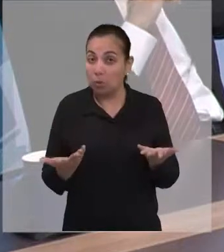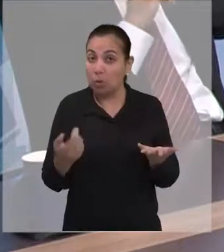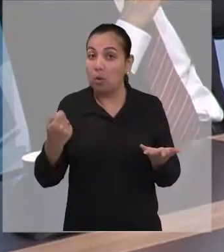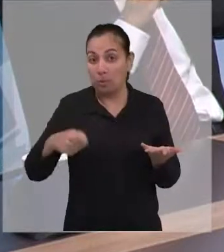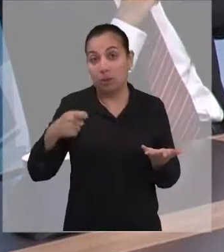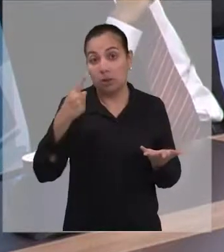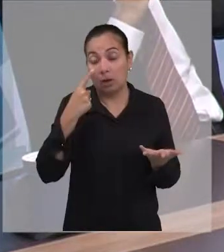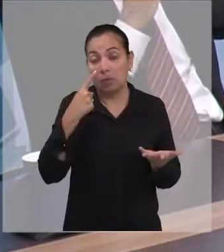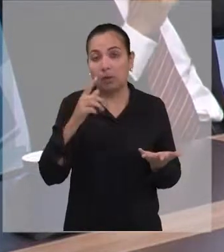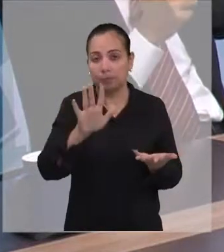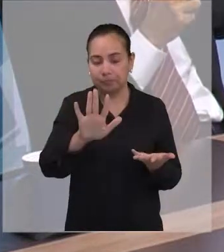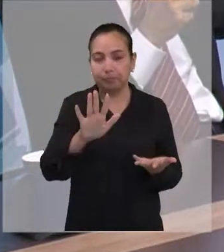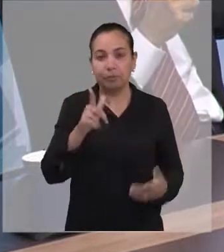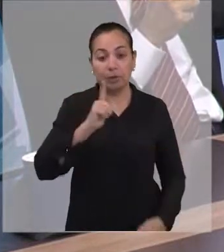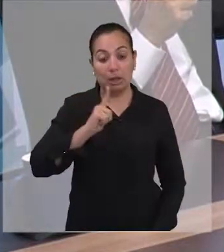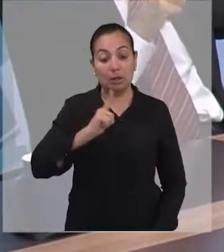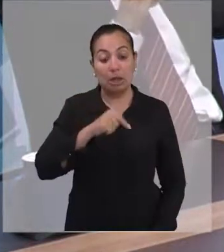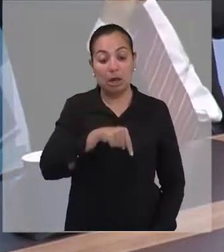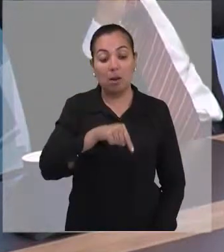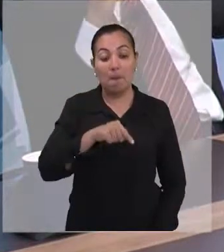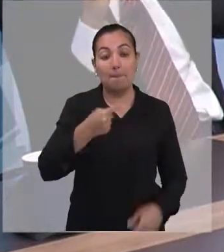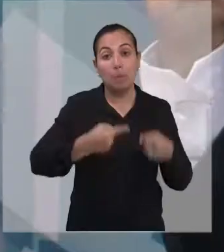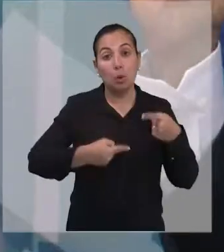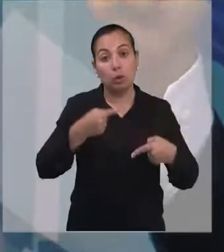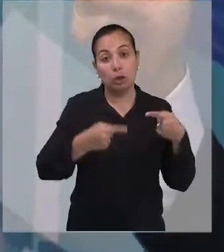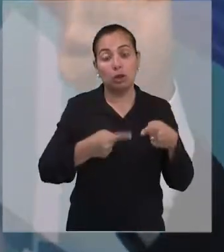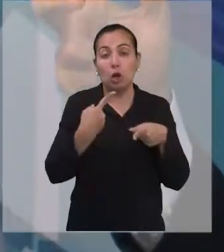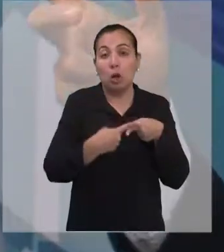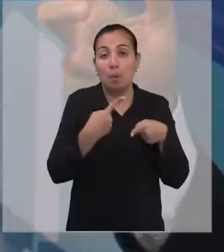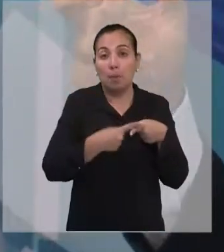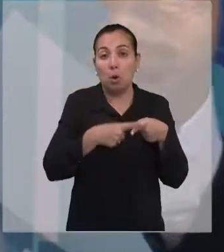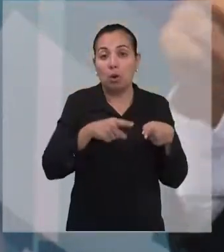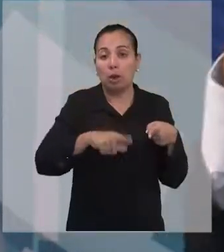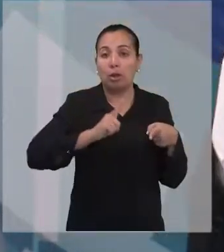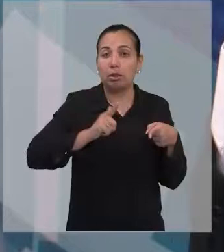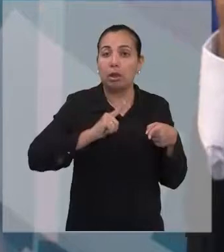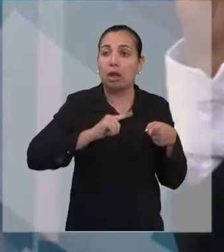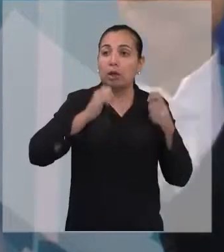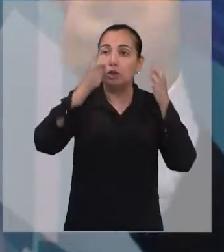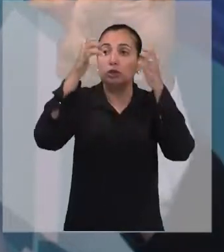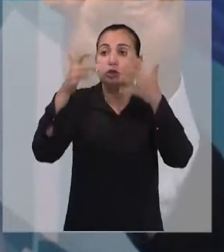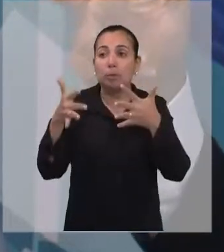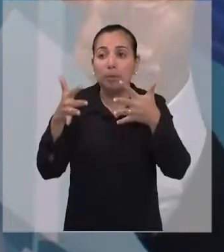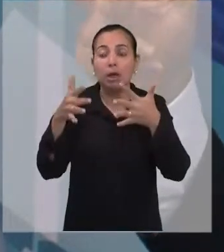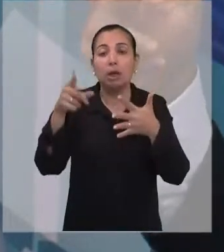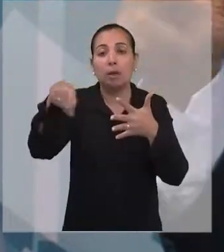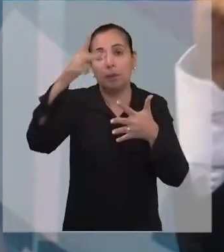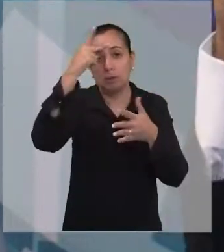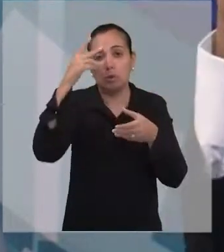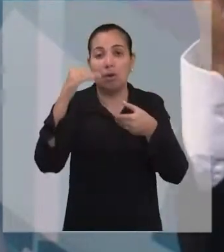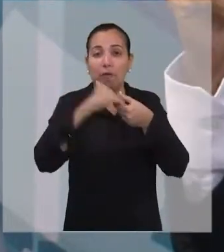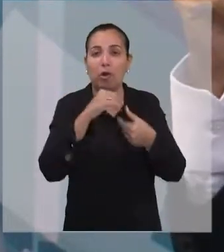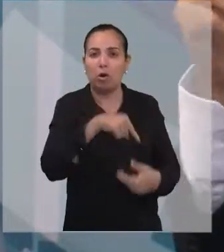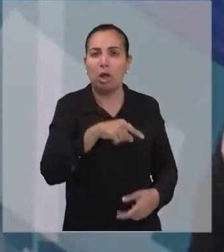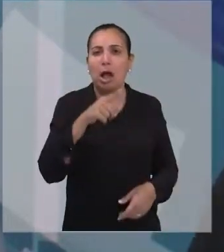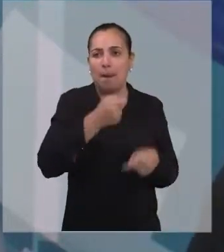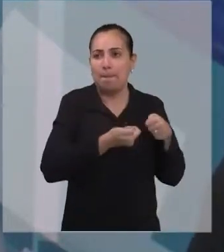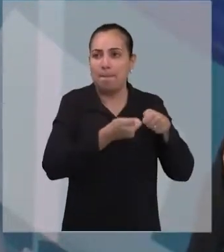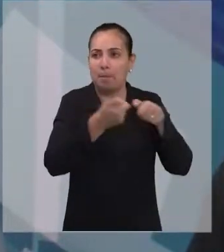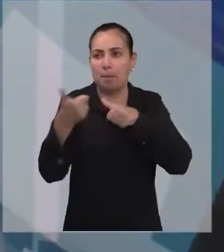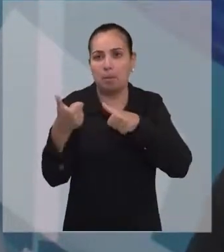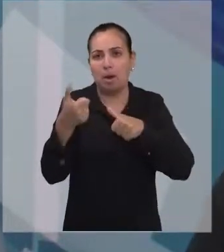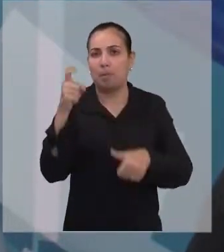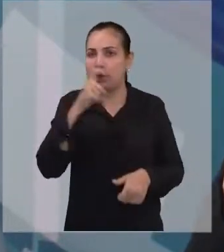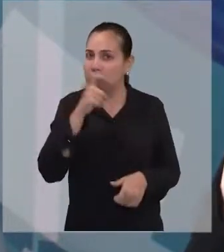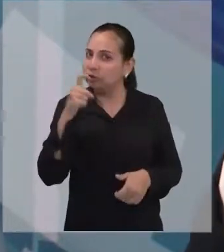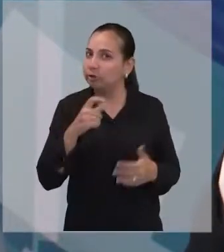é o agente político, que dá satisfações ao eleitor, mentir para o eleitor, em nome de fins. Isso aí é que estamos